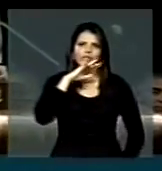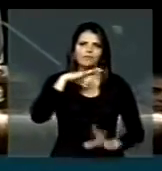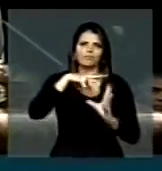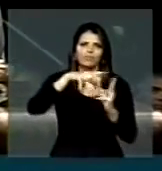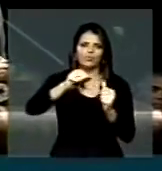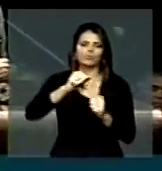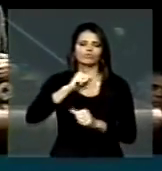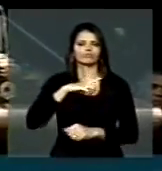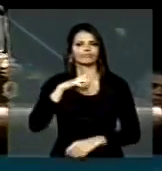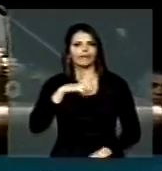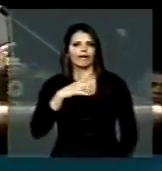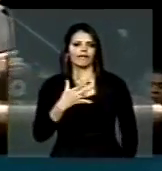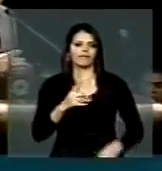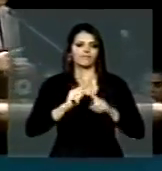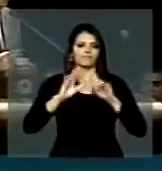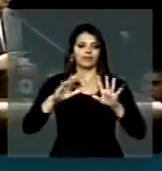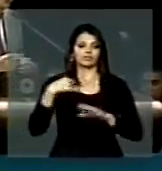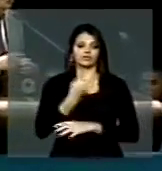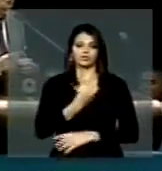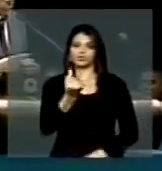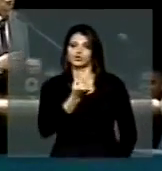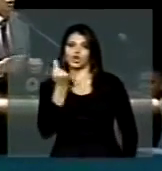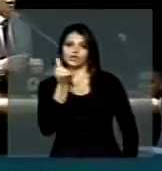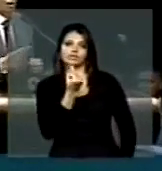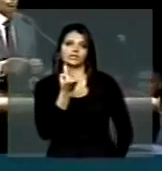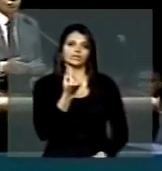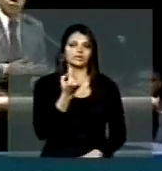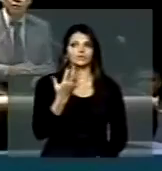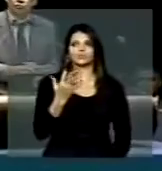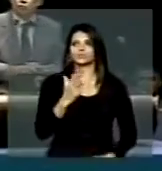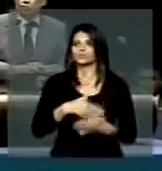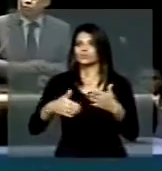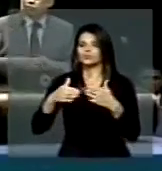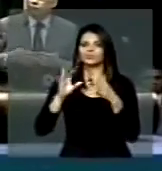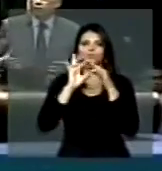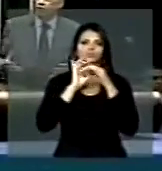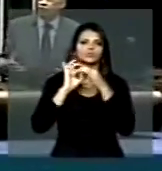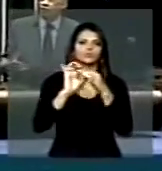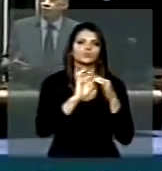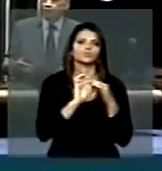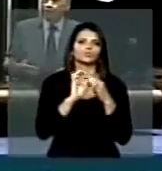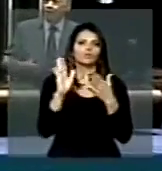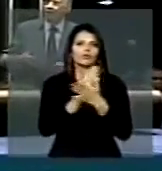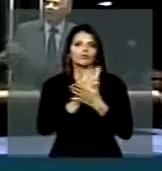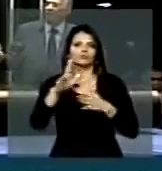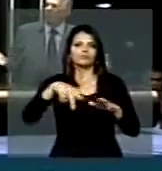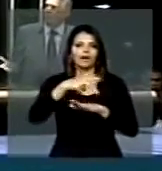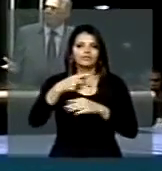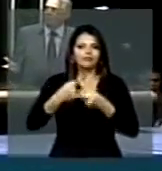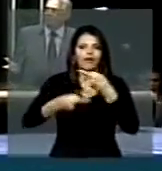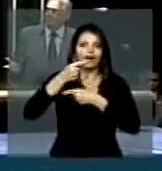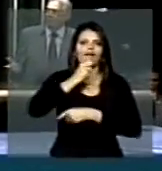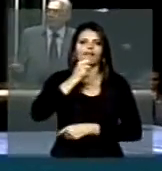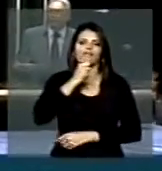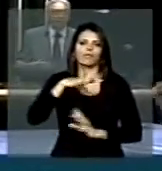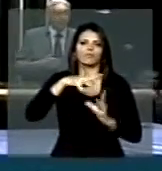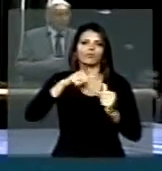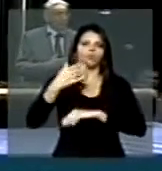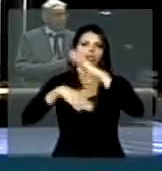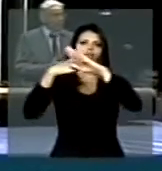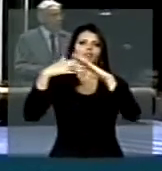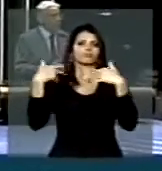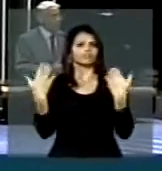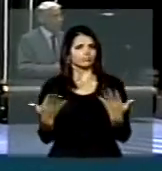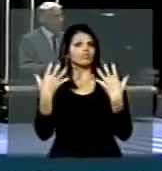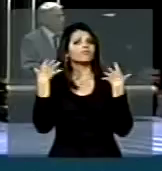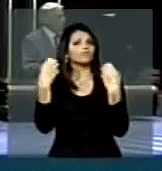quem sabe nós possamos sozinhos, sul-sul, juntamente com outros emergentes, levar o mundo adiante.